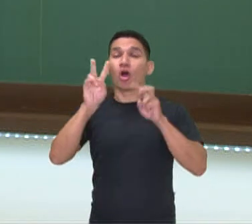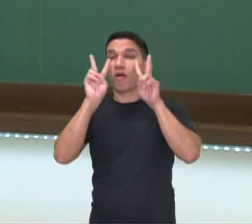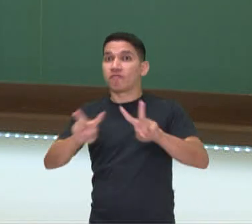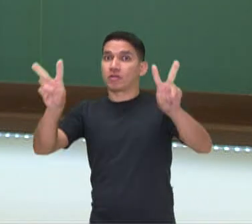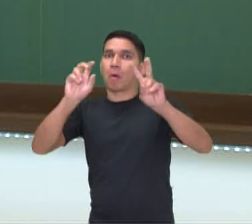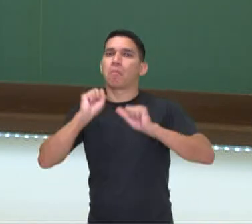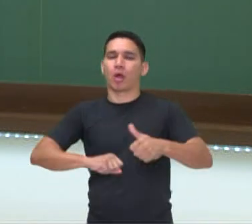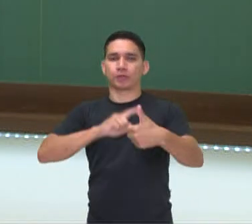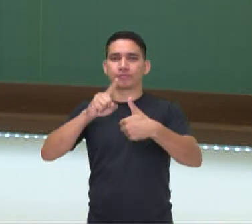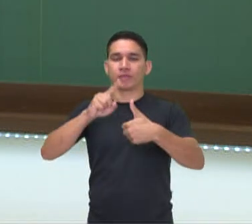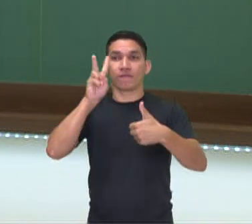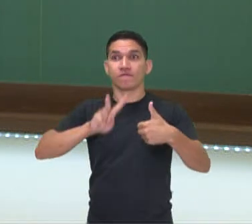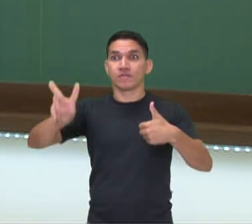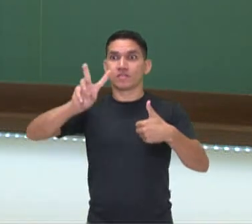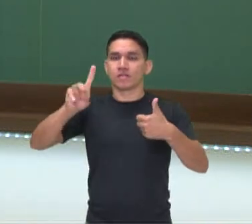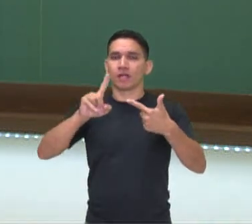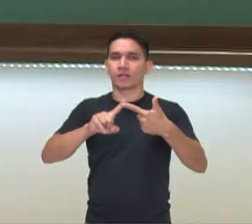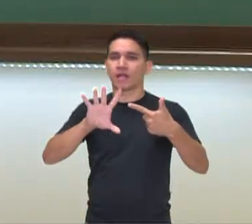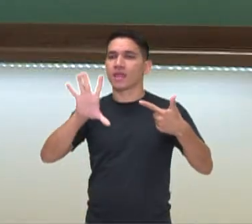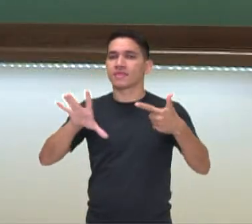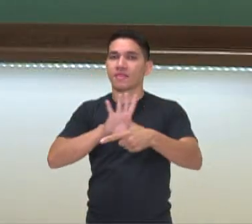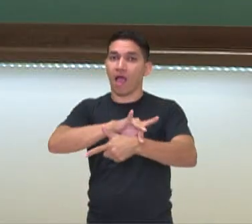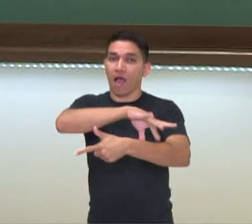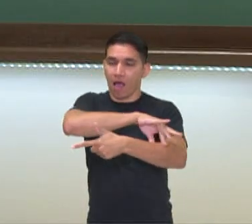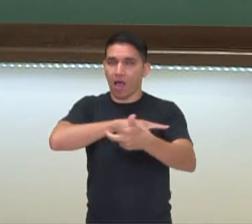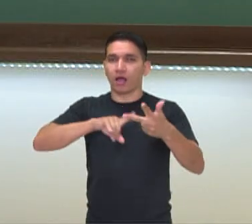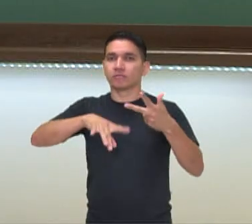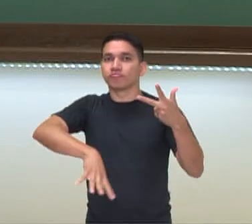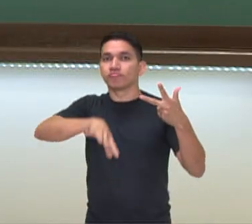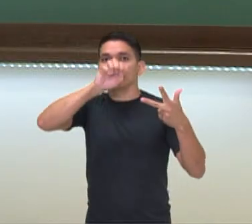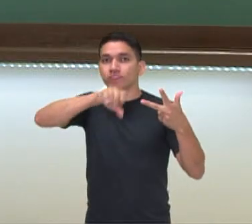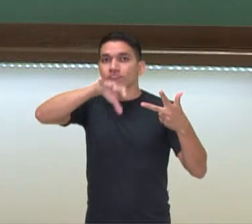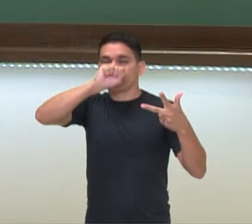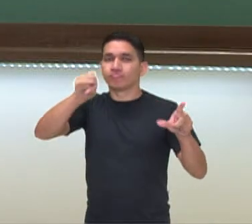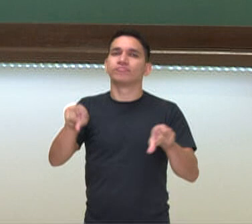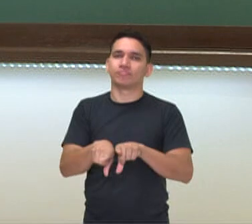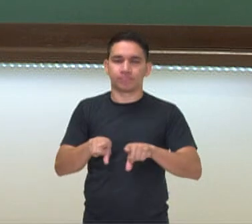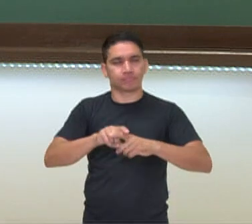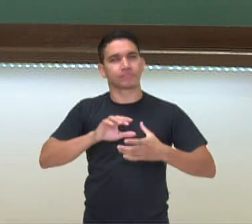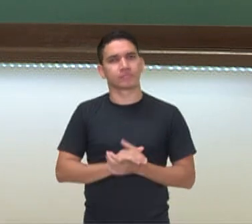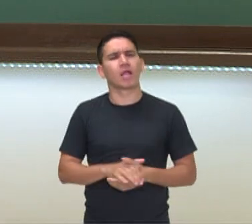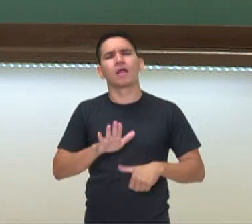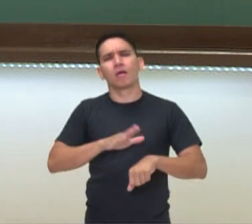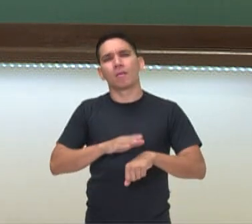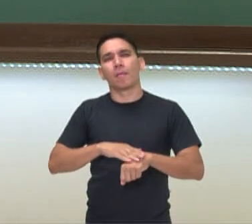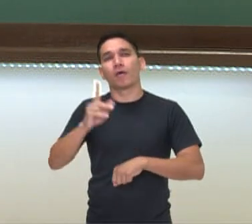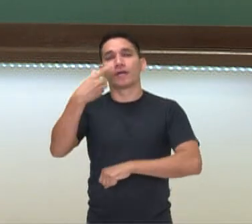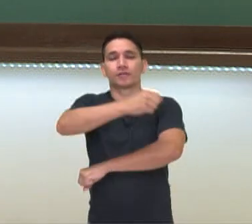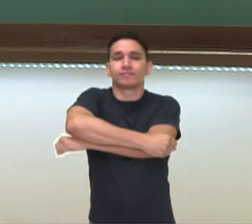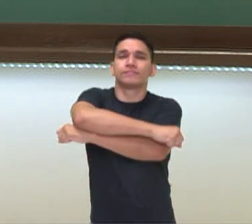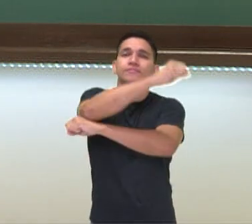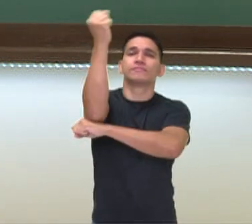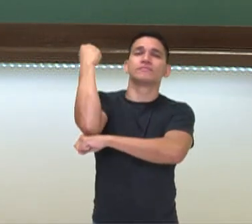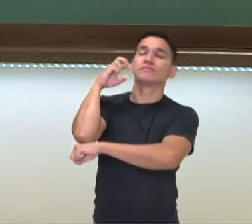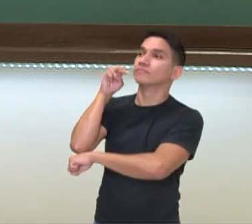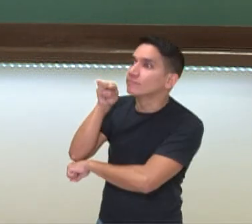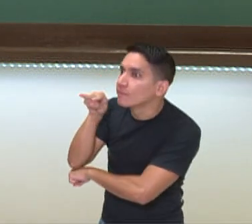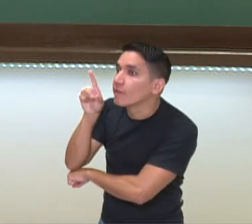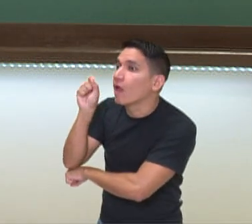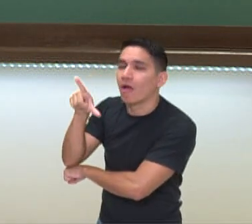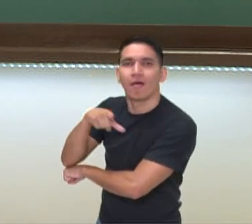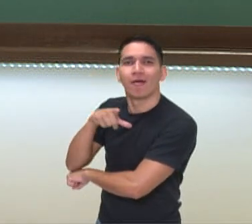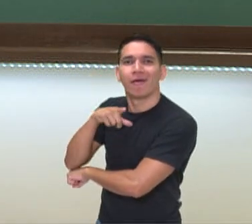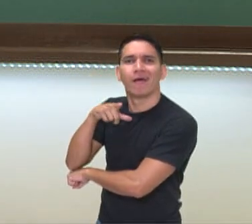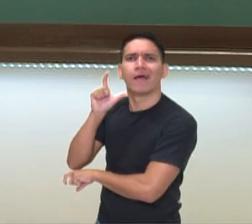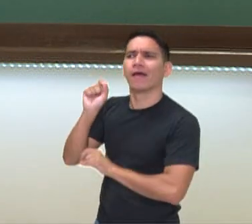o tato e o olfato. Então, quando você, ao olhar para fora da janela da sua casa, você se